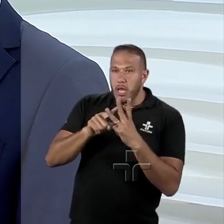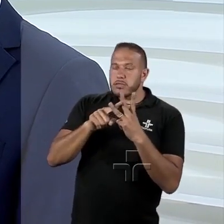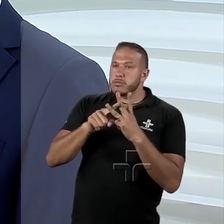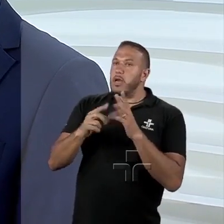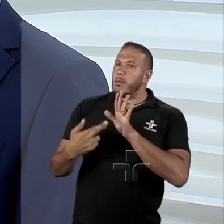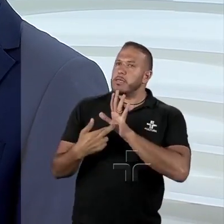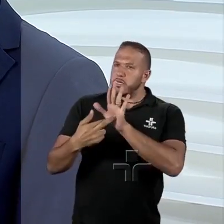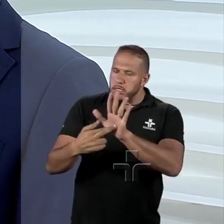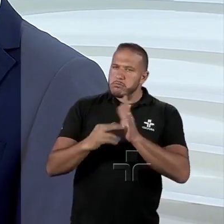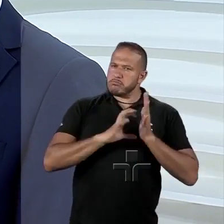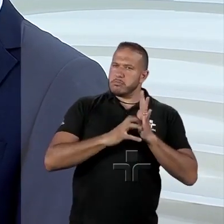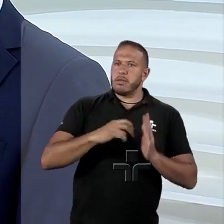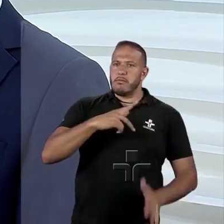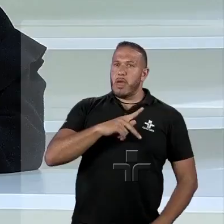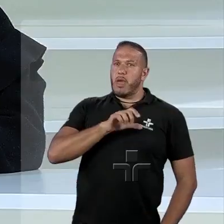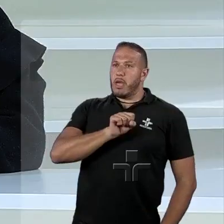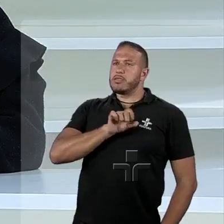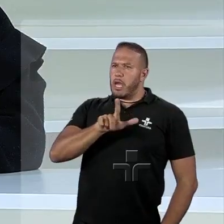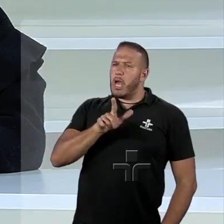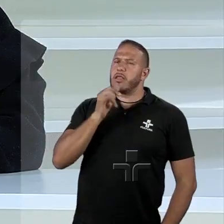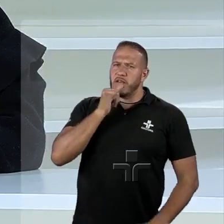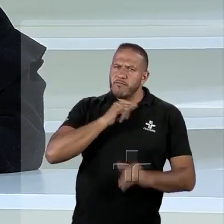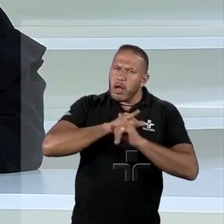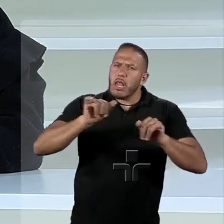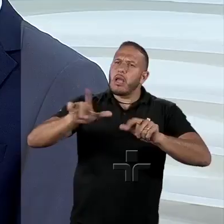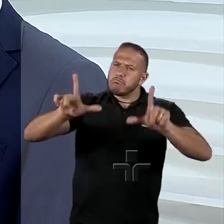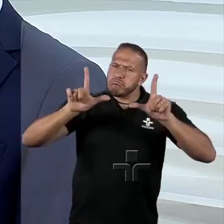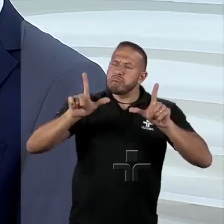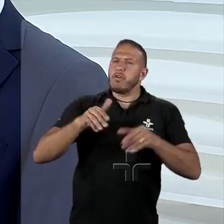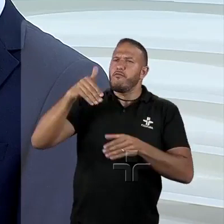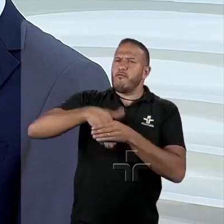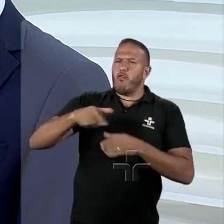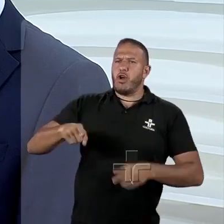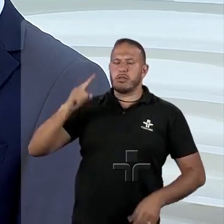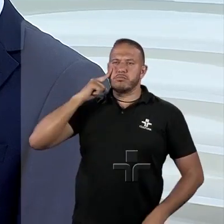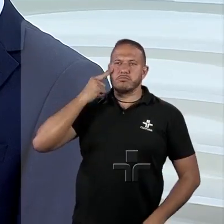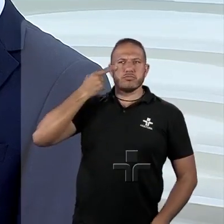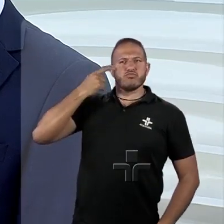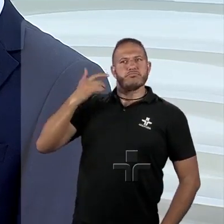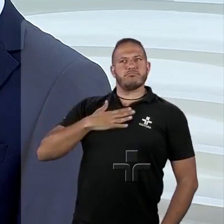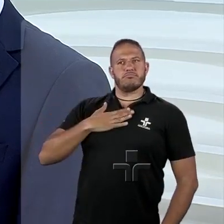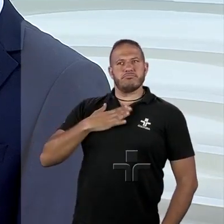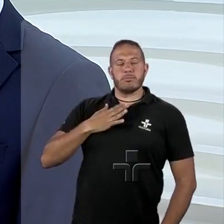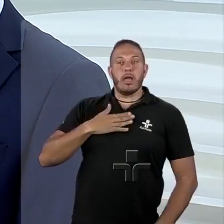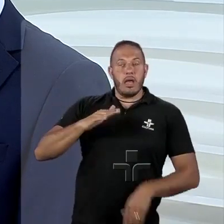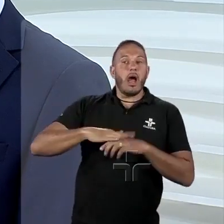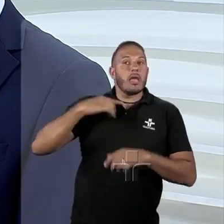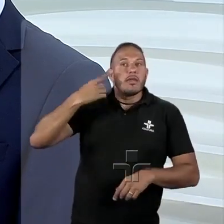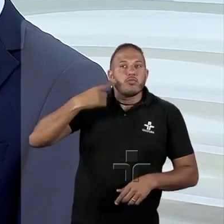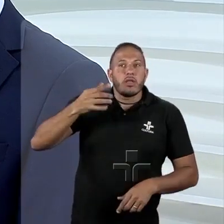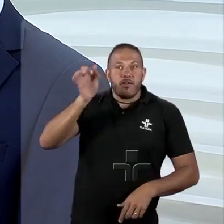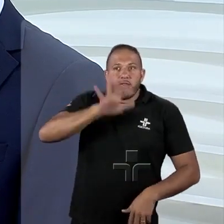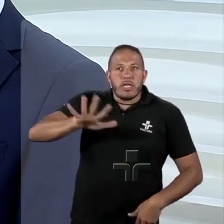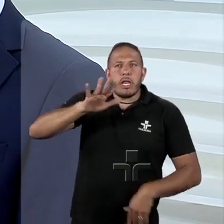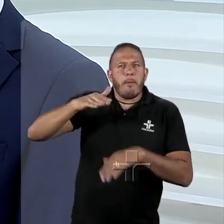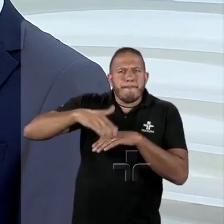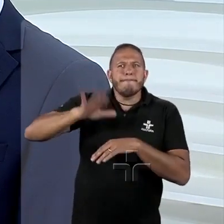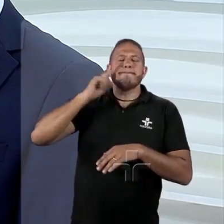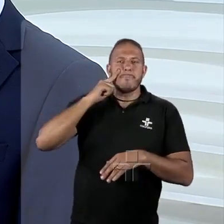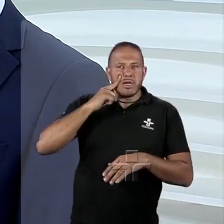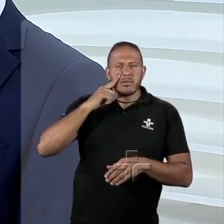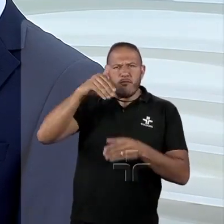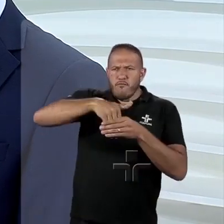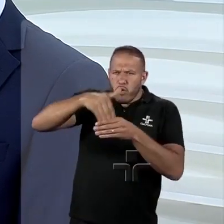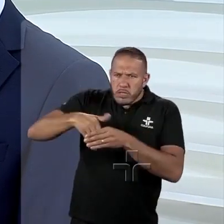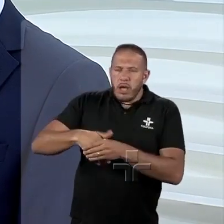PSL falaram à imprensa e declararam o voto em João Dória. A deputada federal mais votada do país, Joyce Hasselmann,